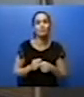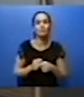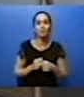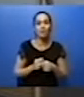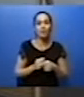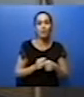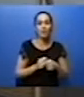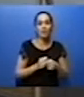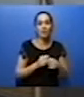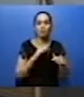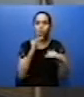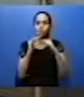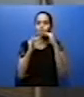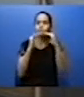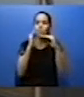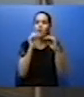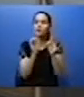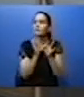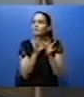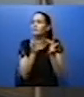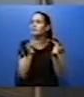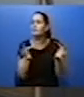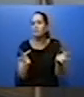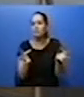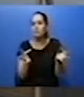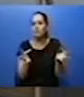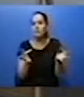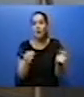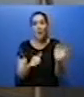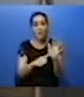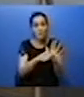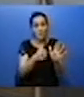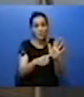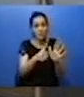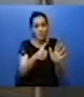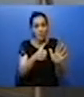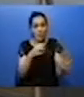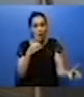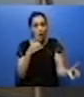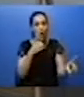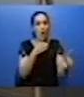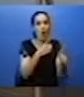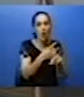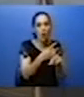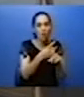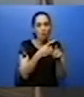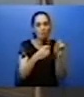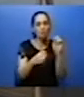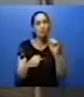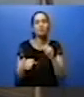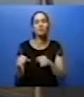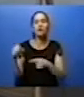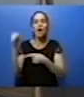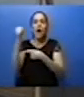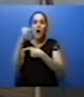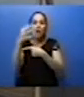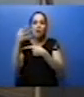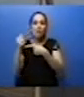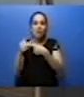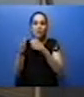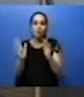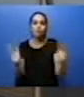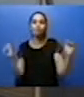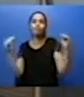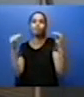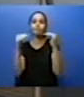e o procedimento é simples primeiro a gente encontra frações equivalentes e as